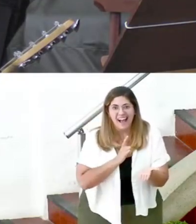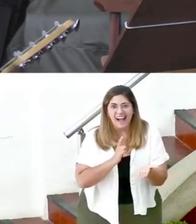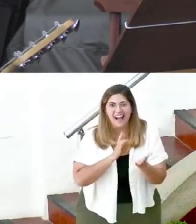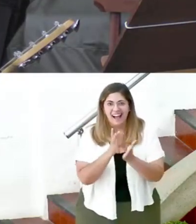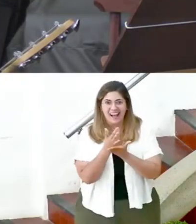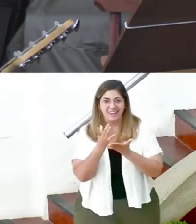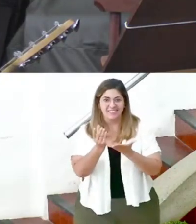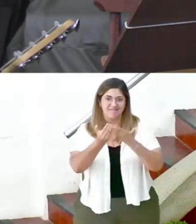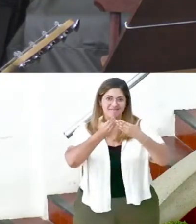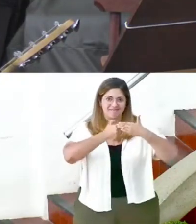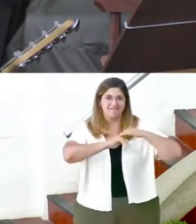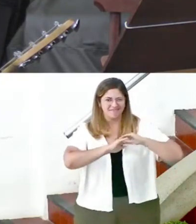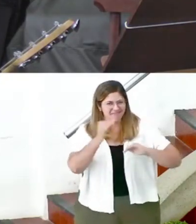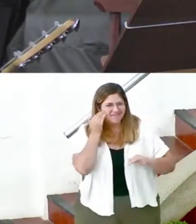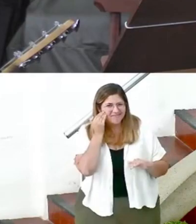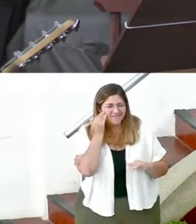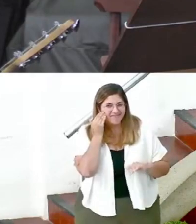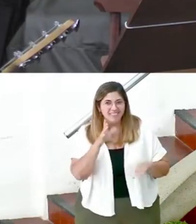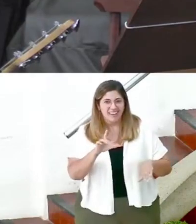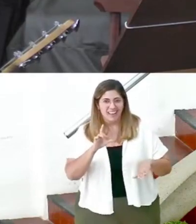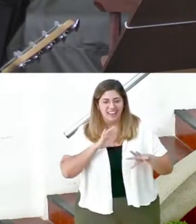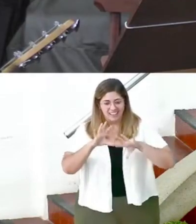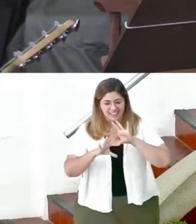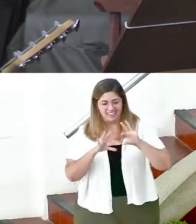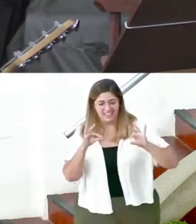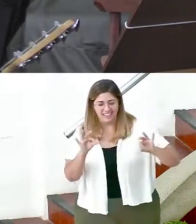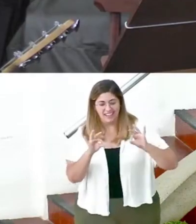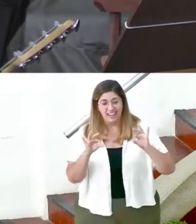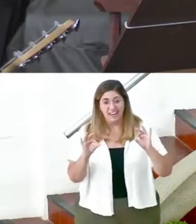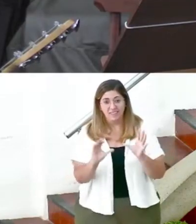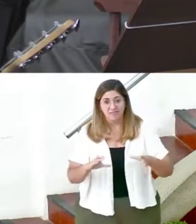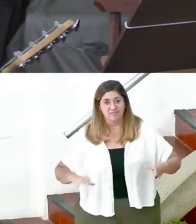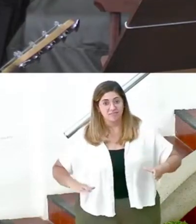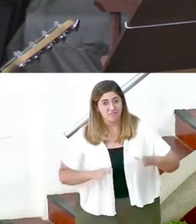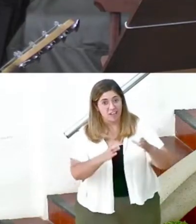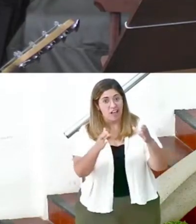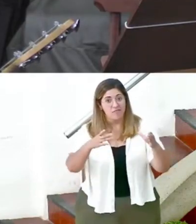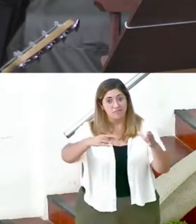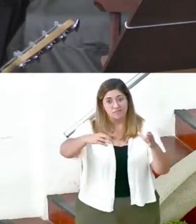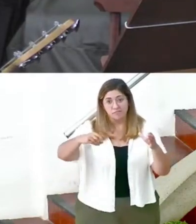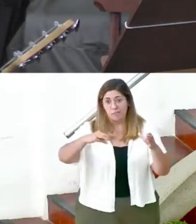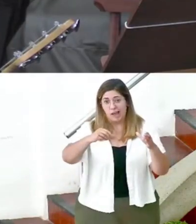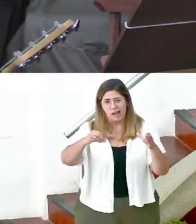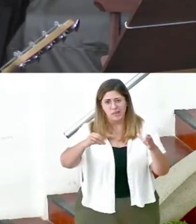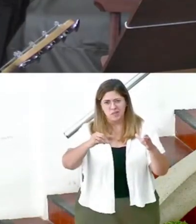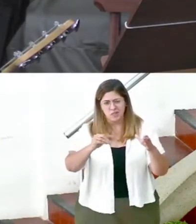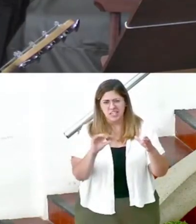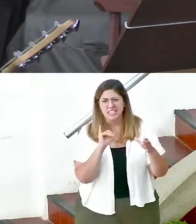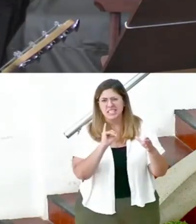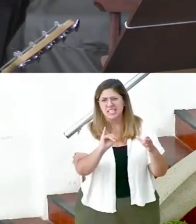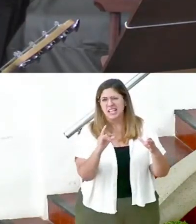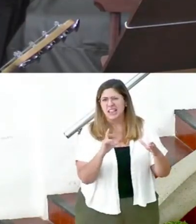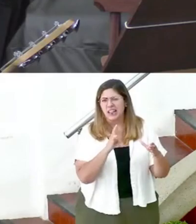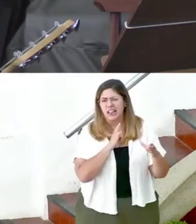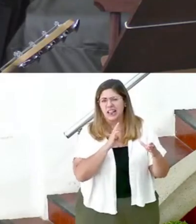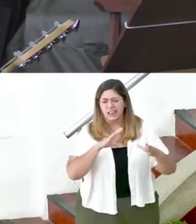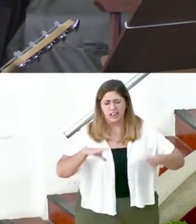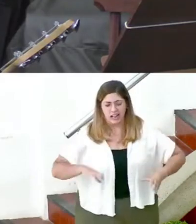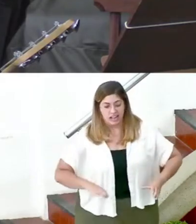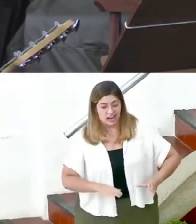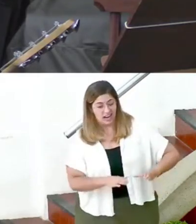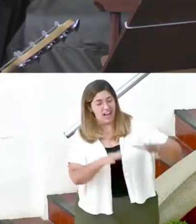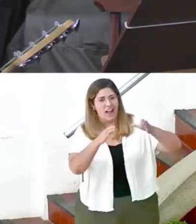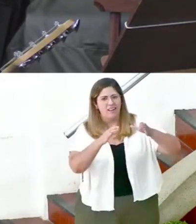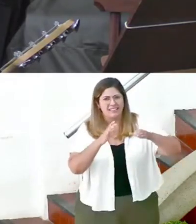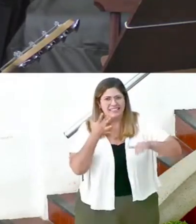este tesouro em vaso de barro. Porventura haveria algum tesouro mais